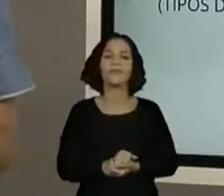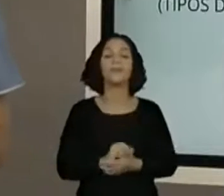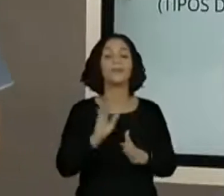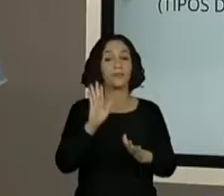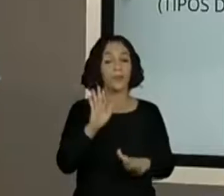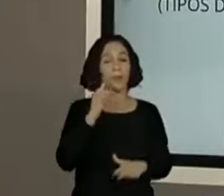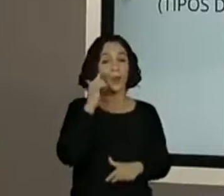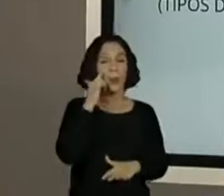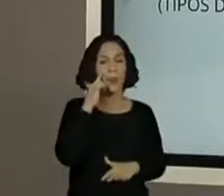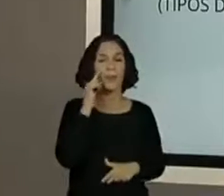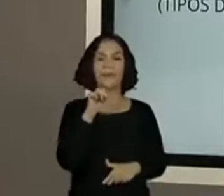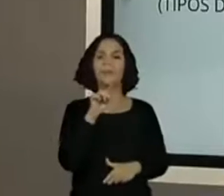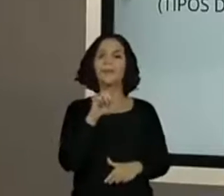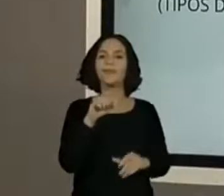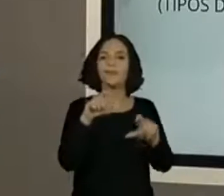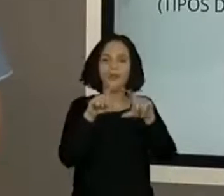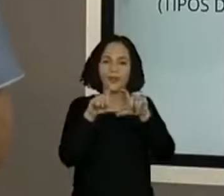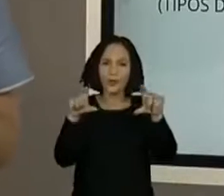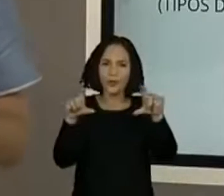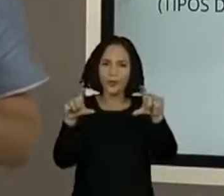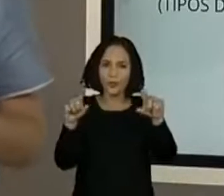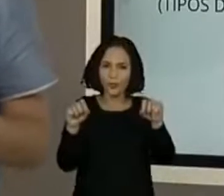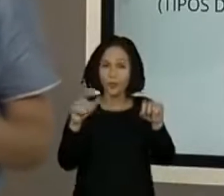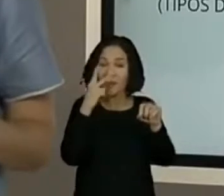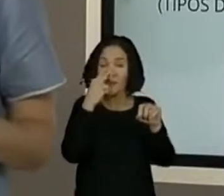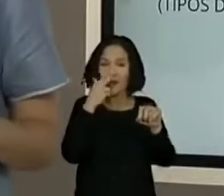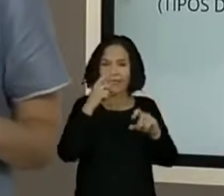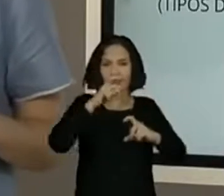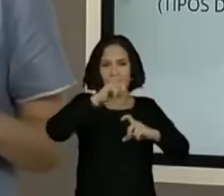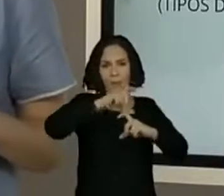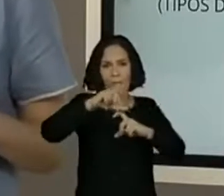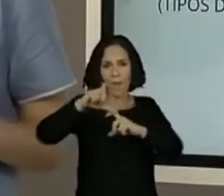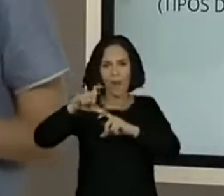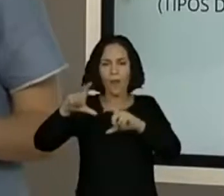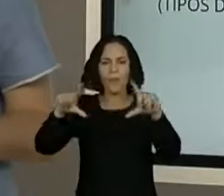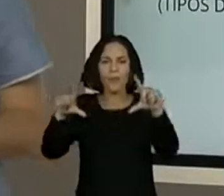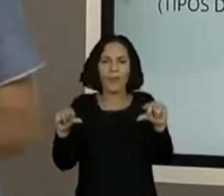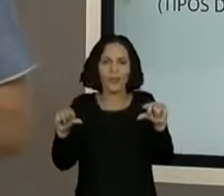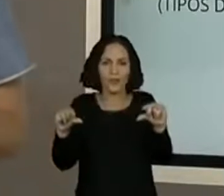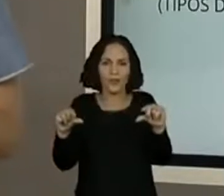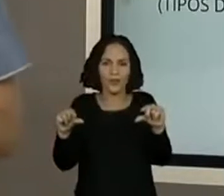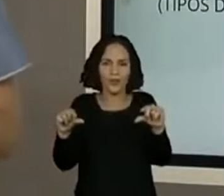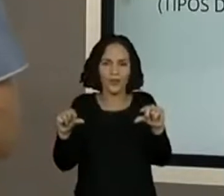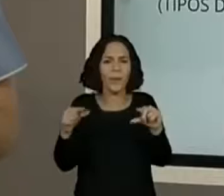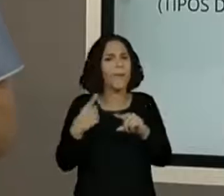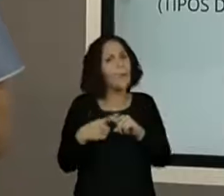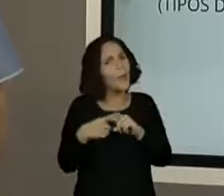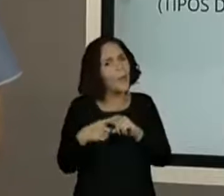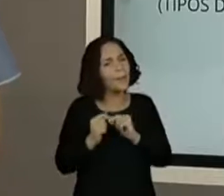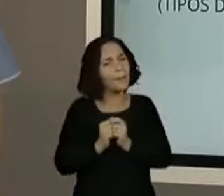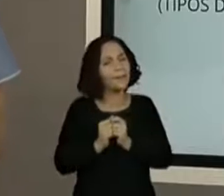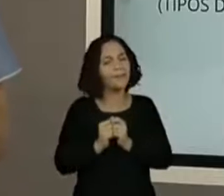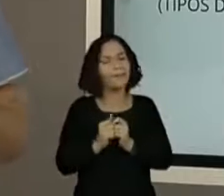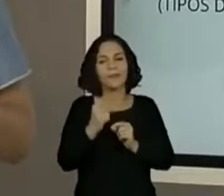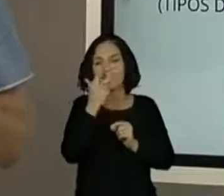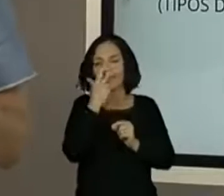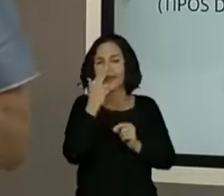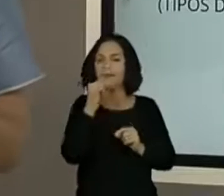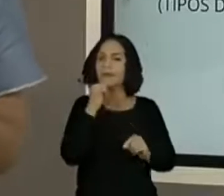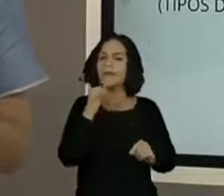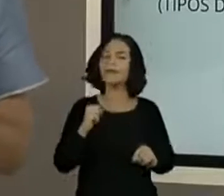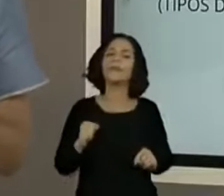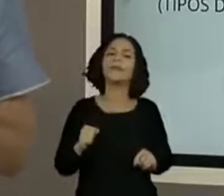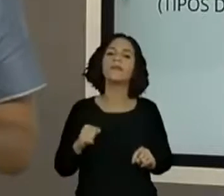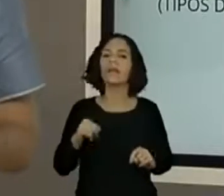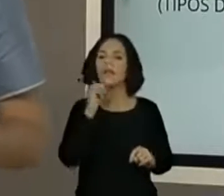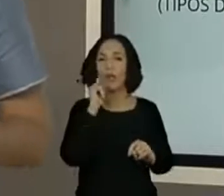elas surgiram, assim, como um fragmento da história em quadrinhos. Por que isso? Porque dá a sensação, sabe quando você pega